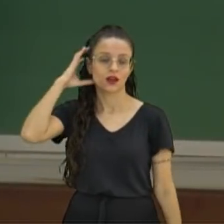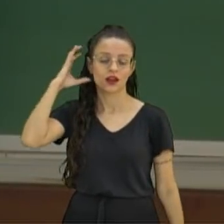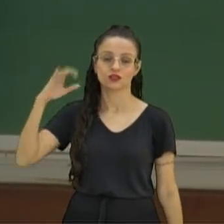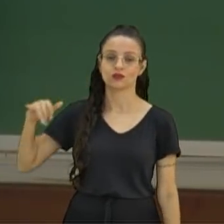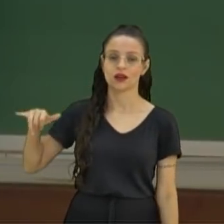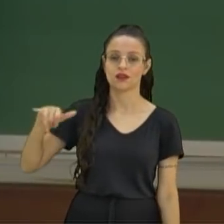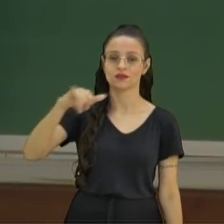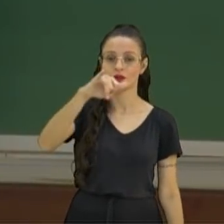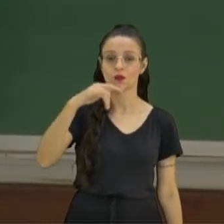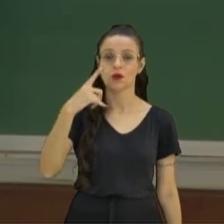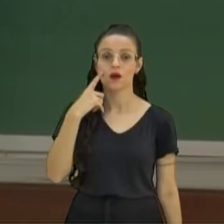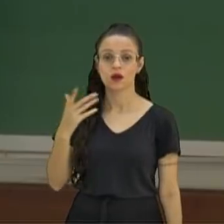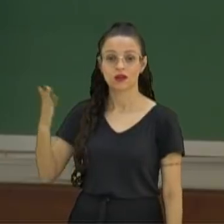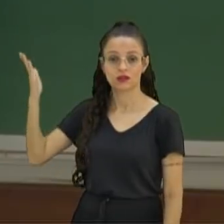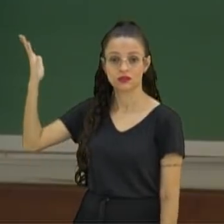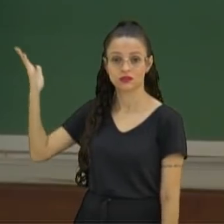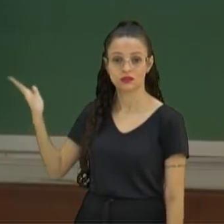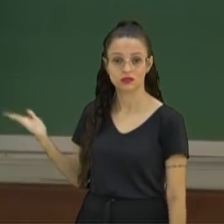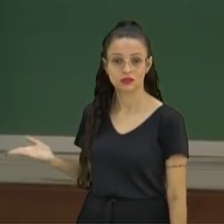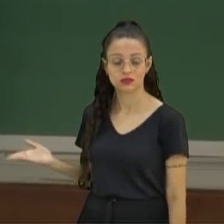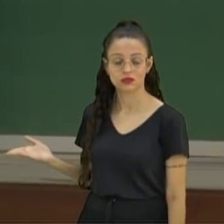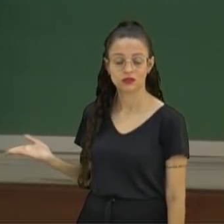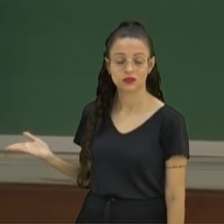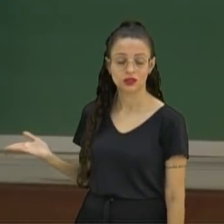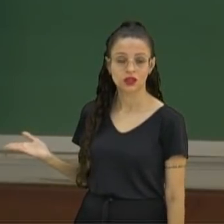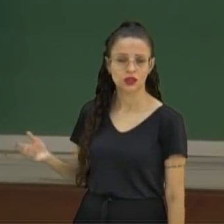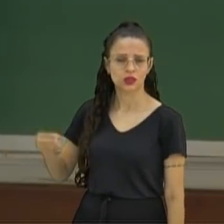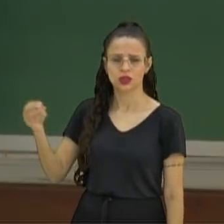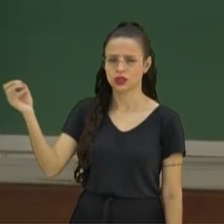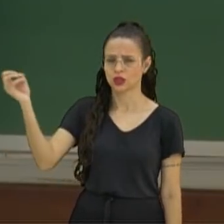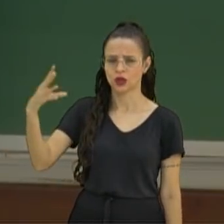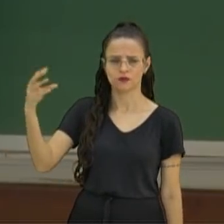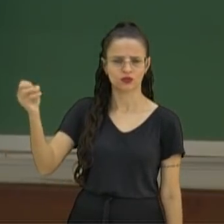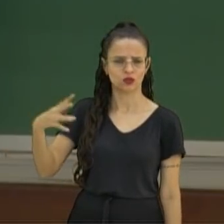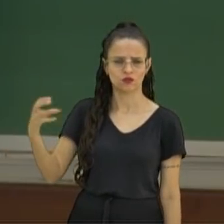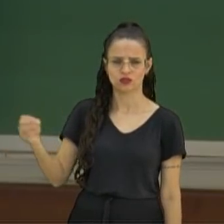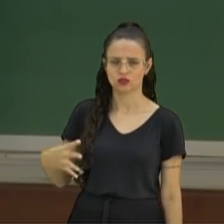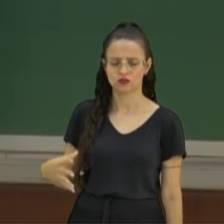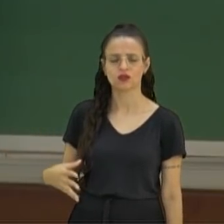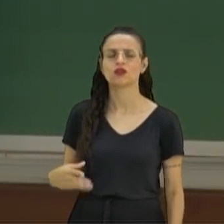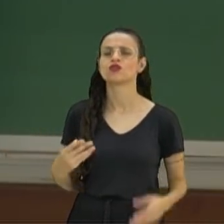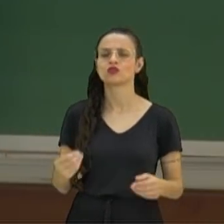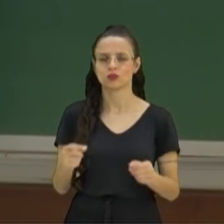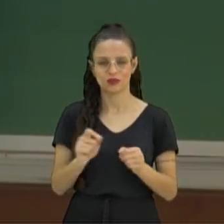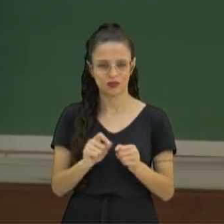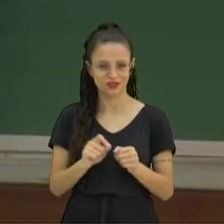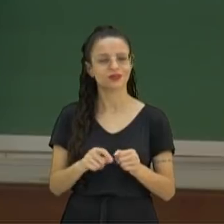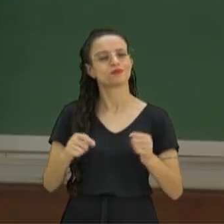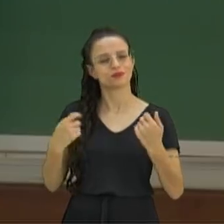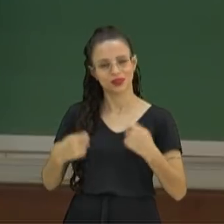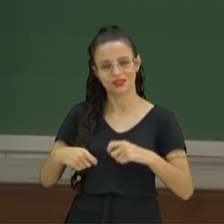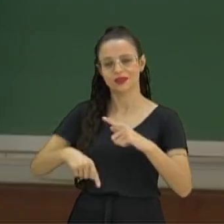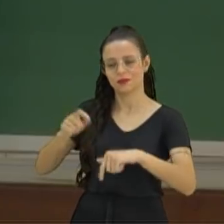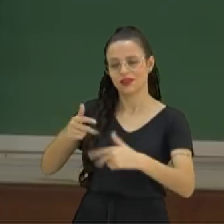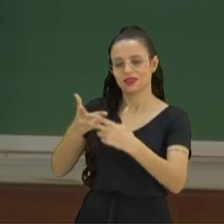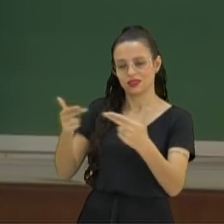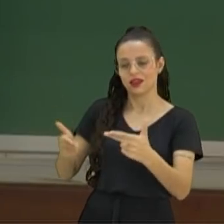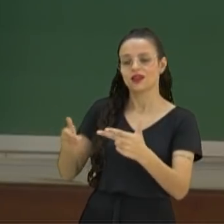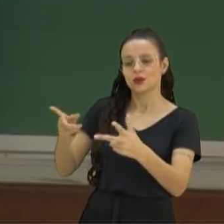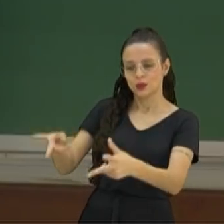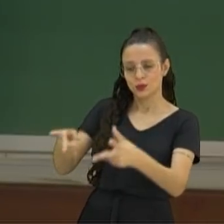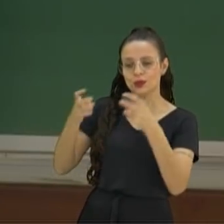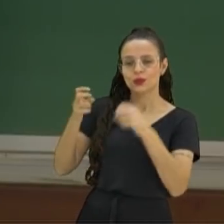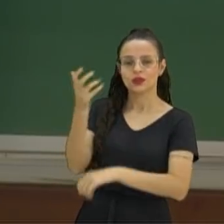avião, olha quantas coisas novas ali que precisam, para serem fabricados, precisam de recursos naturais e para